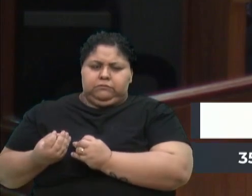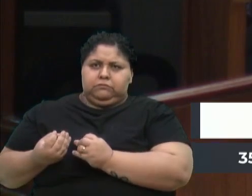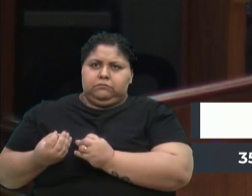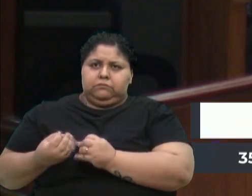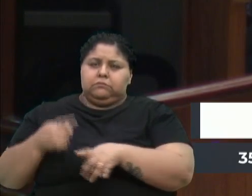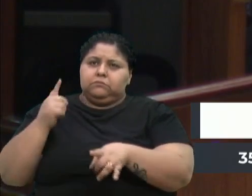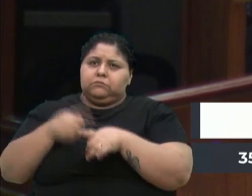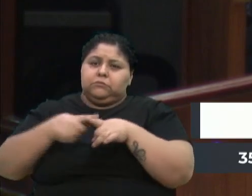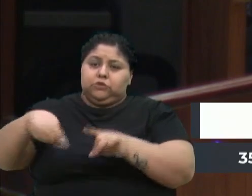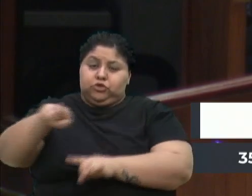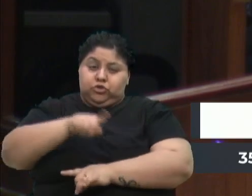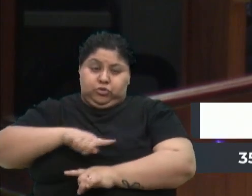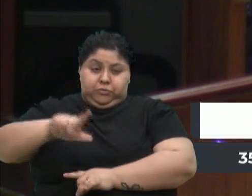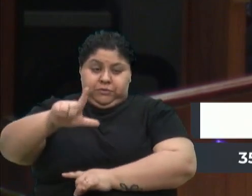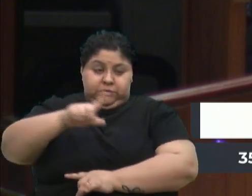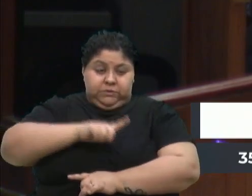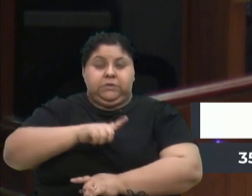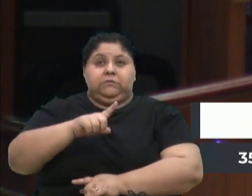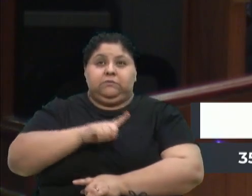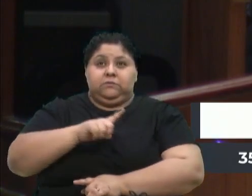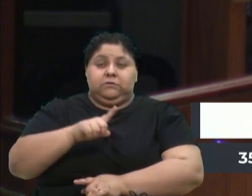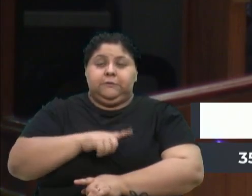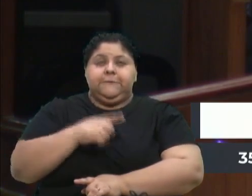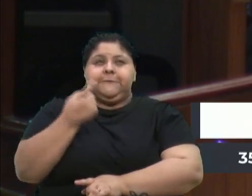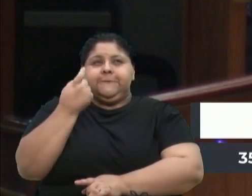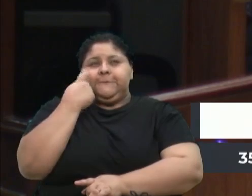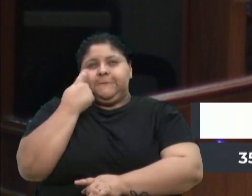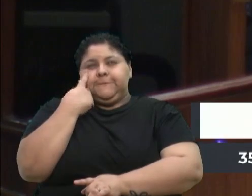porque nós temos, olha,